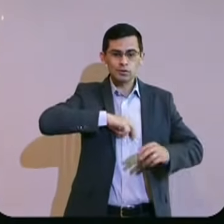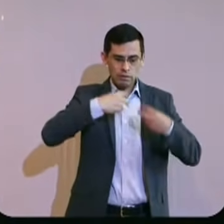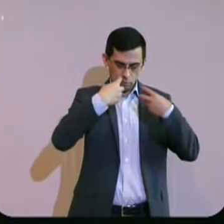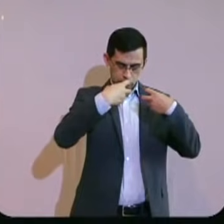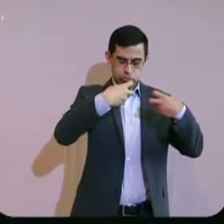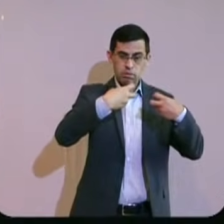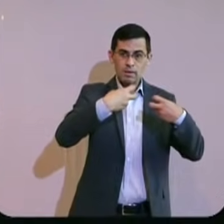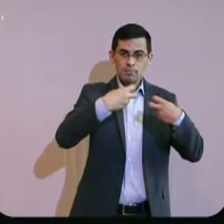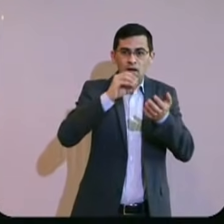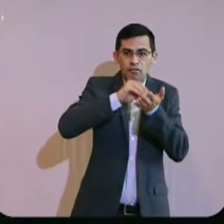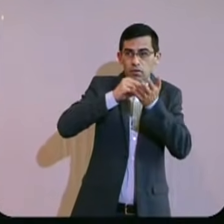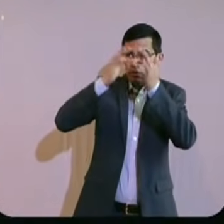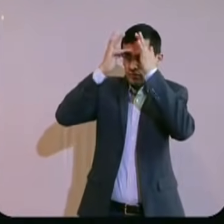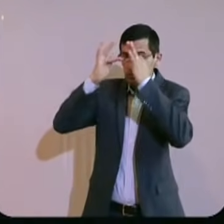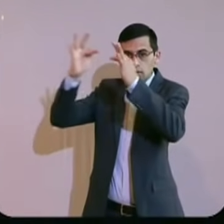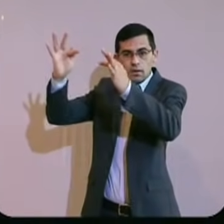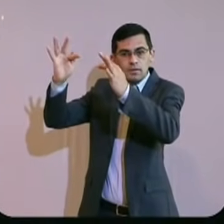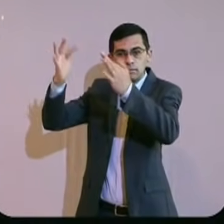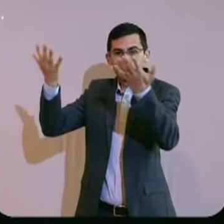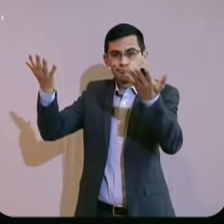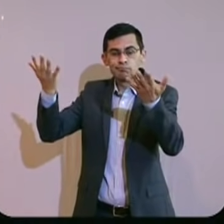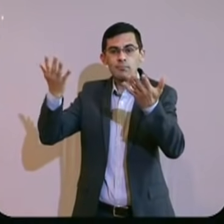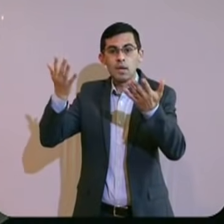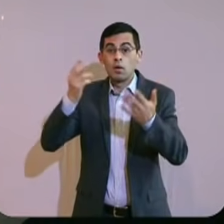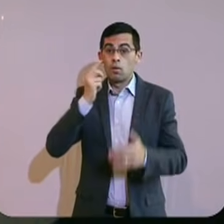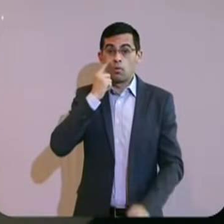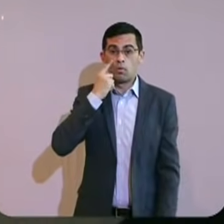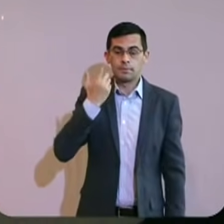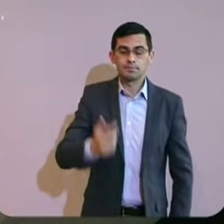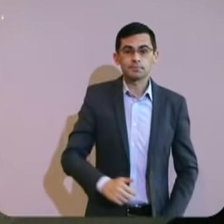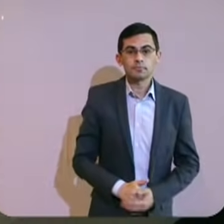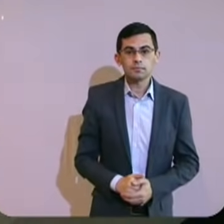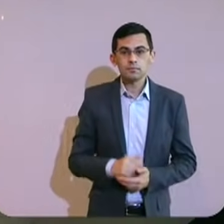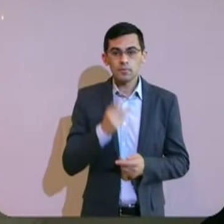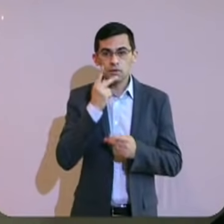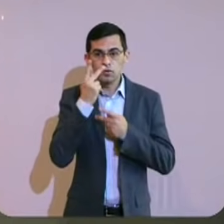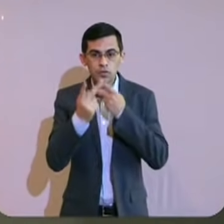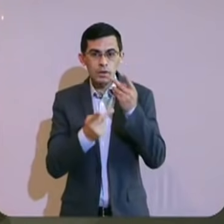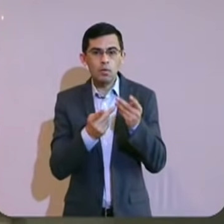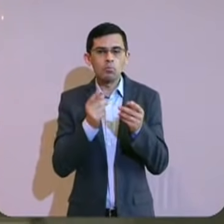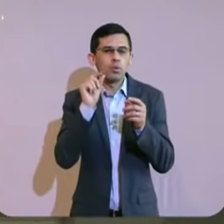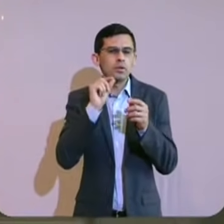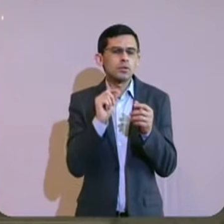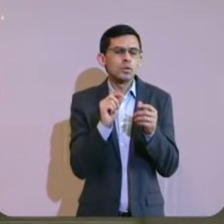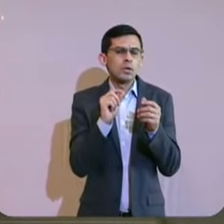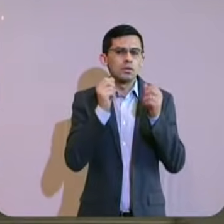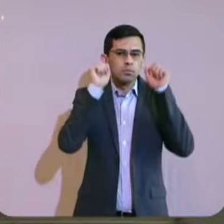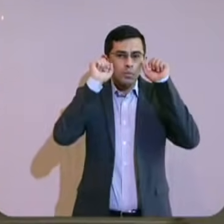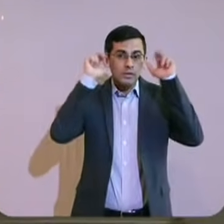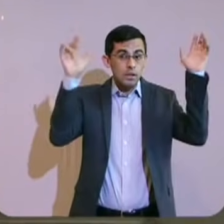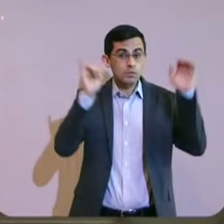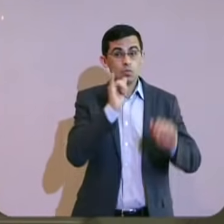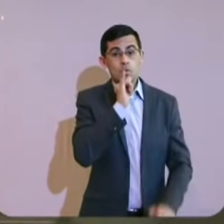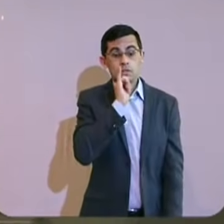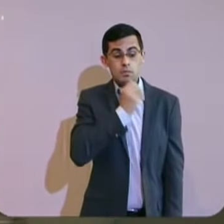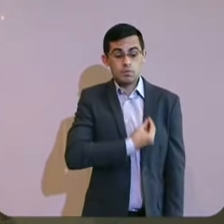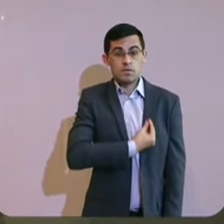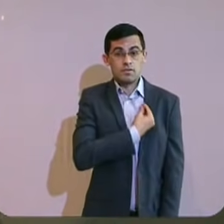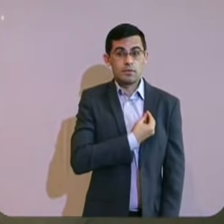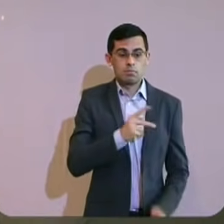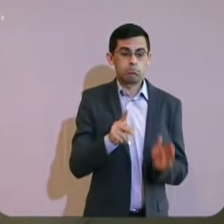nossa infidelidade. Olha só, eu vou falar um pouquinho sobre Moisés, alguns exemplos na vida